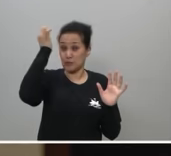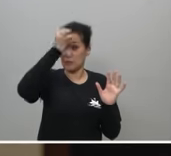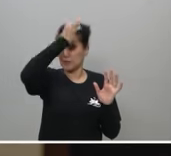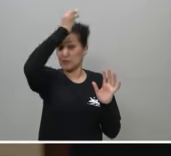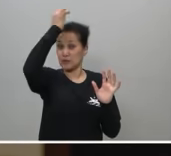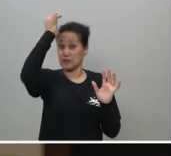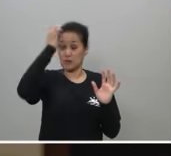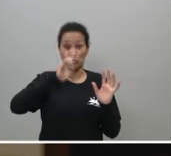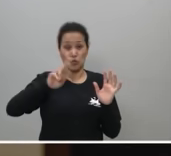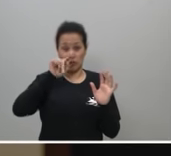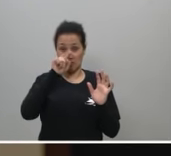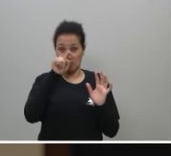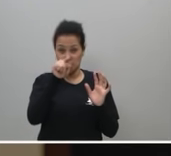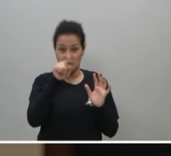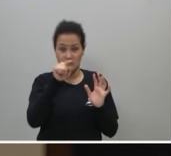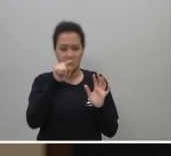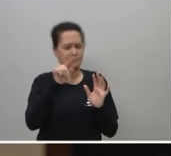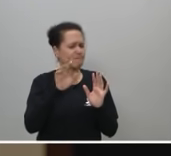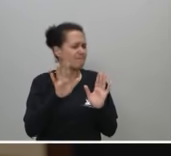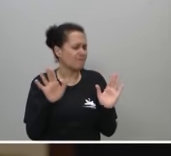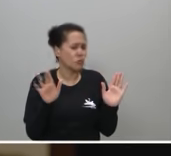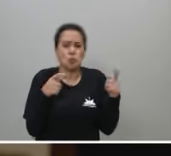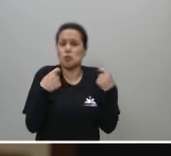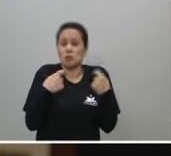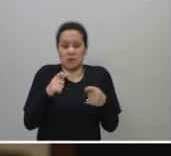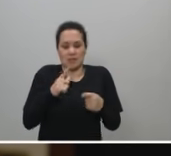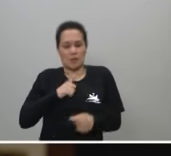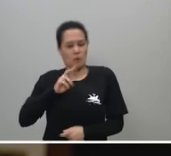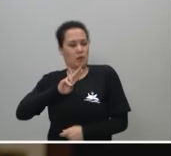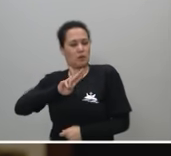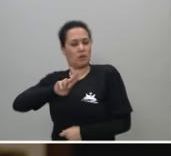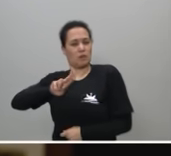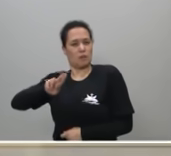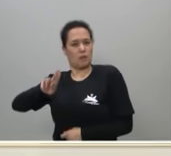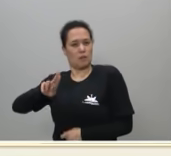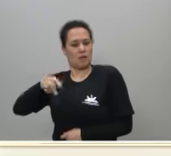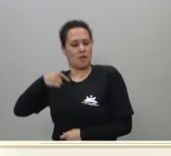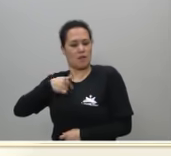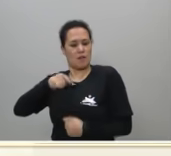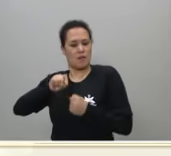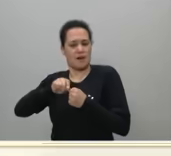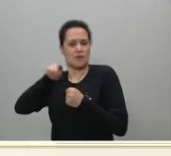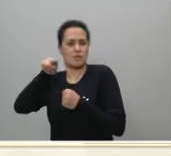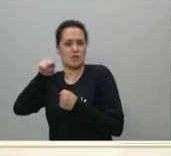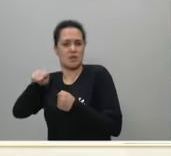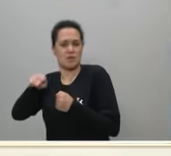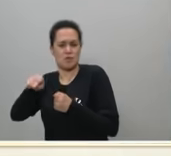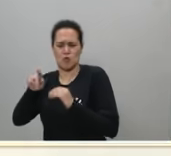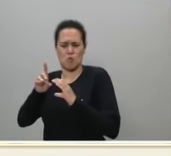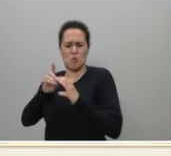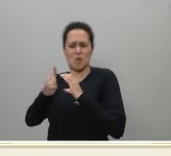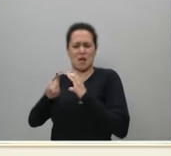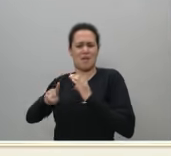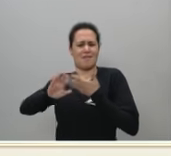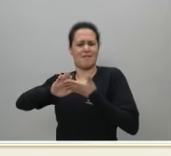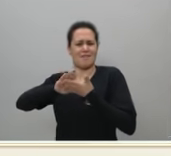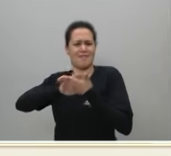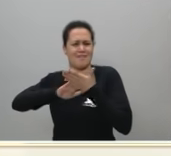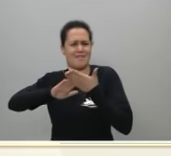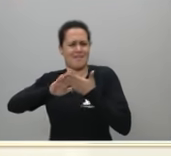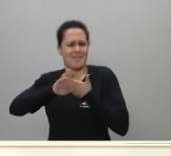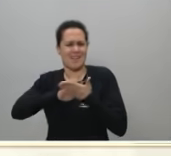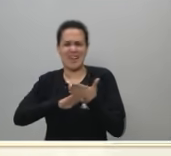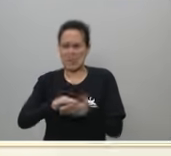título, você não precisa de nomeação, você não precisa ser coordenador de nada, se